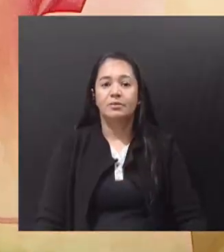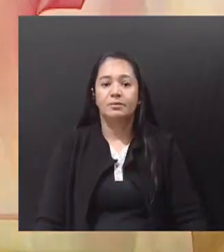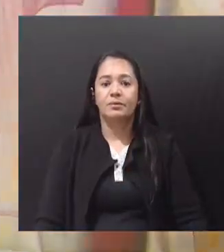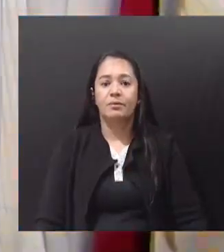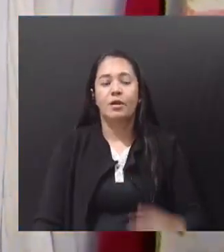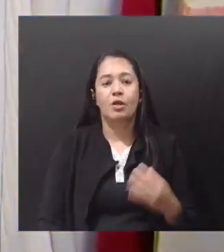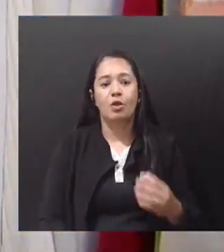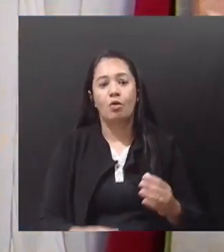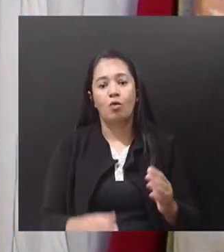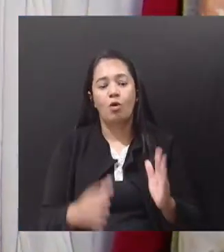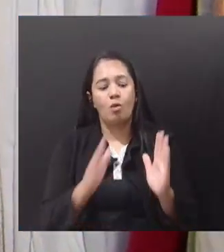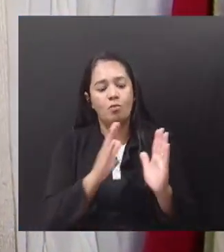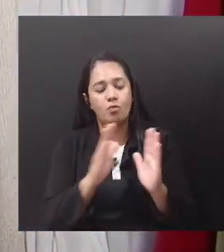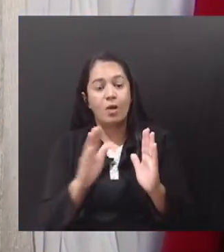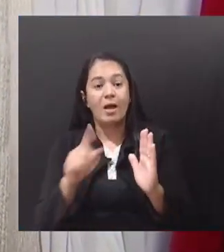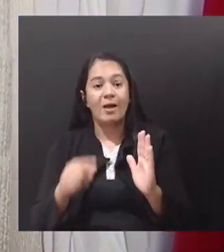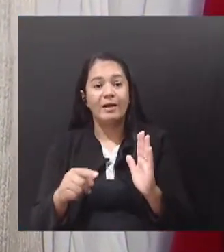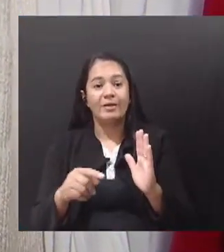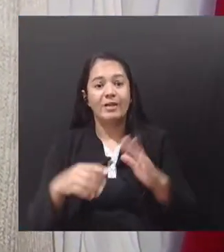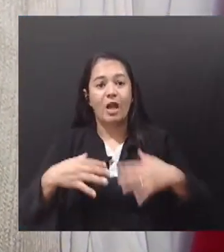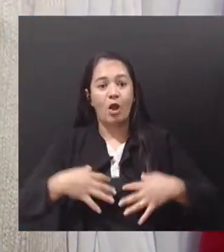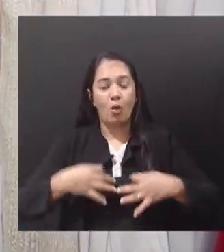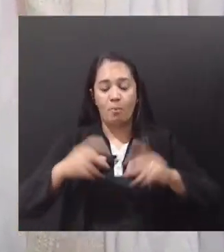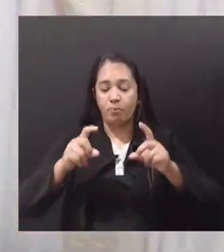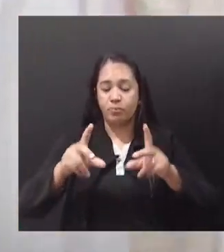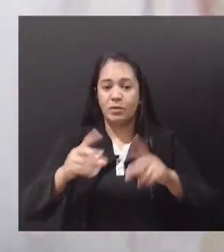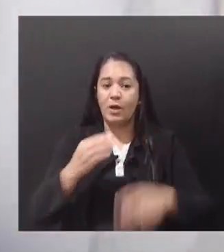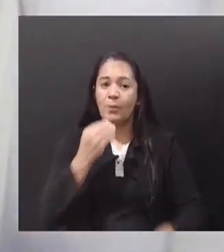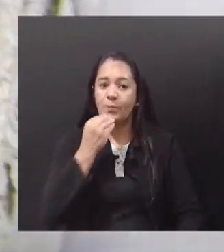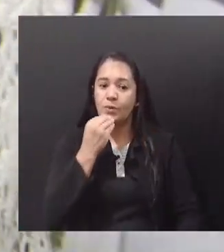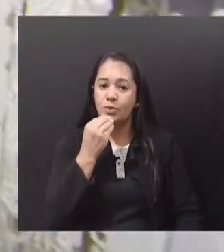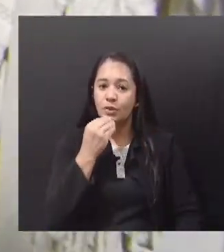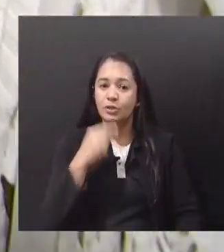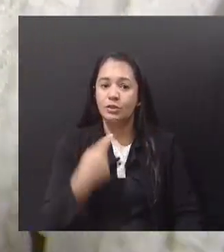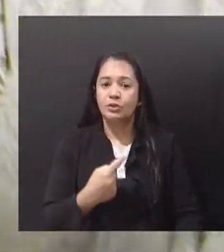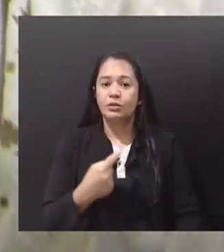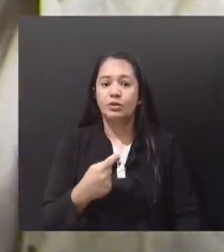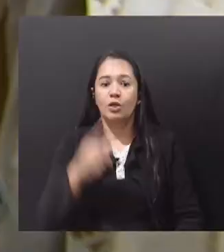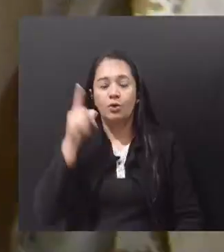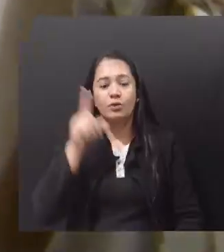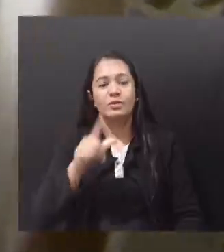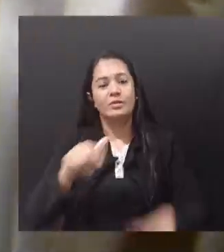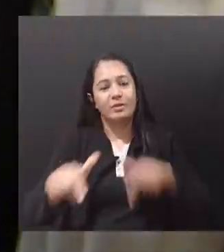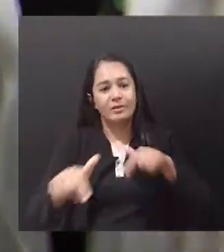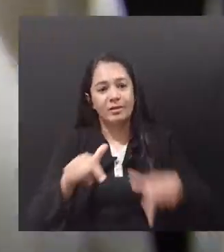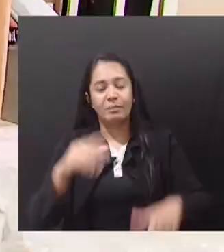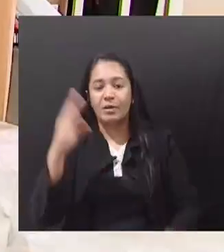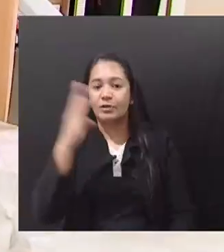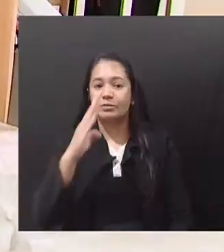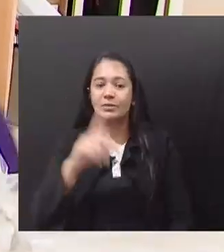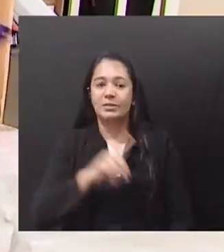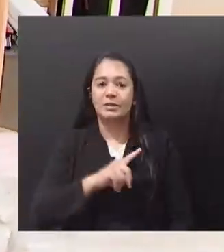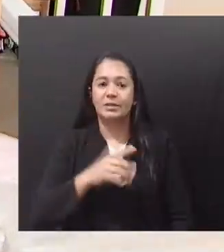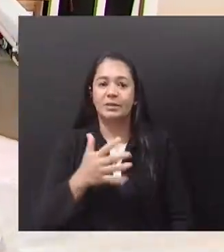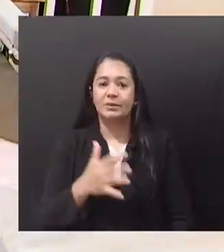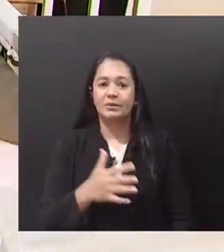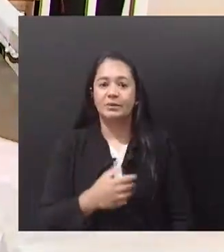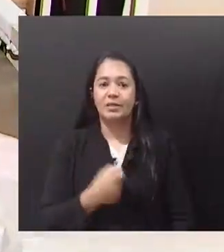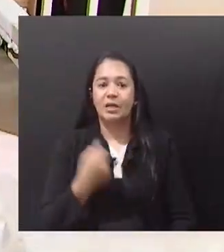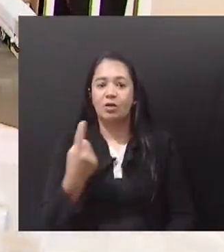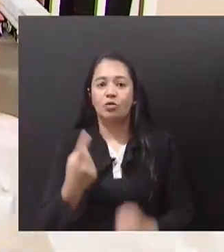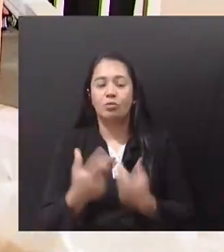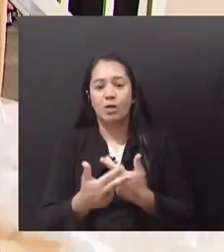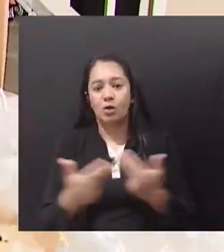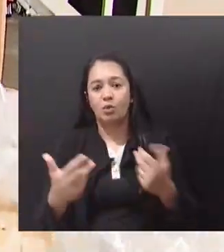Bazar Brechó aqui em Campinas, é a oportunidade da gente colocar a mão na massa. No Brasil existe mais algumas dezenas